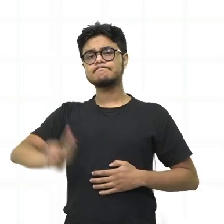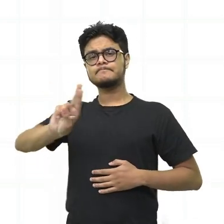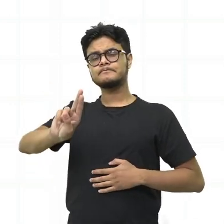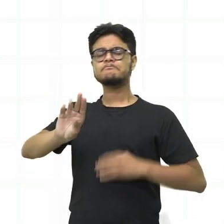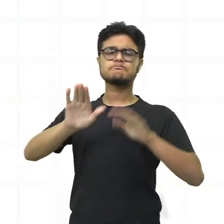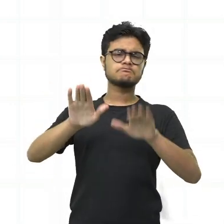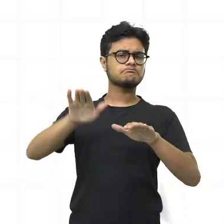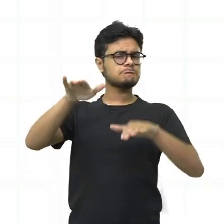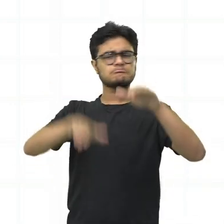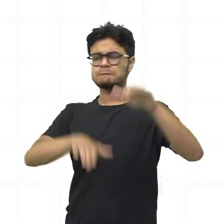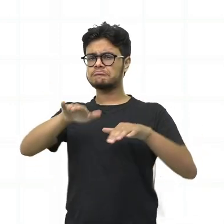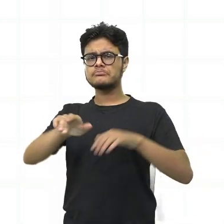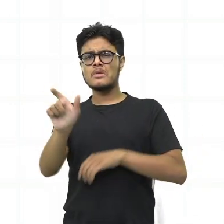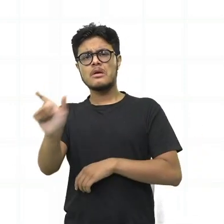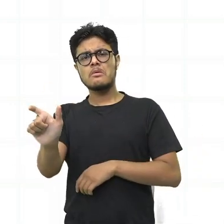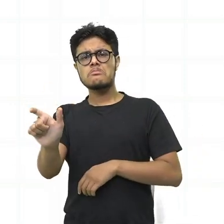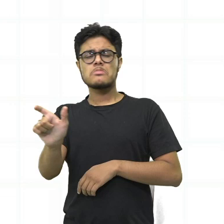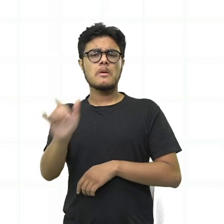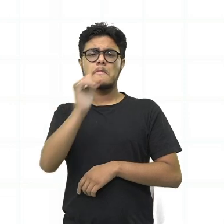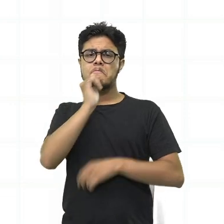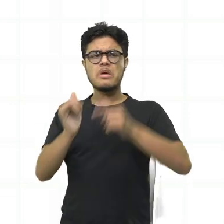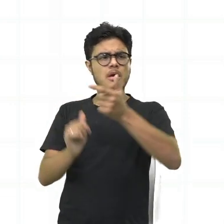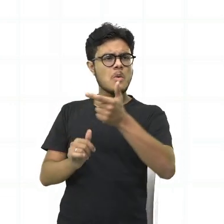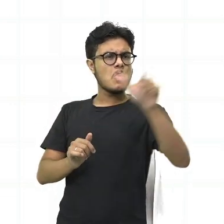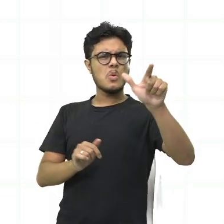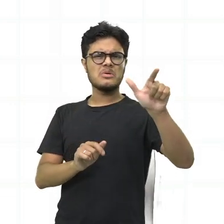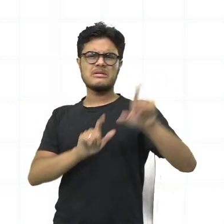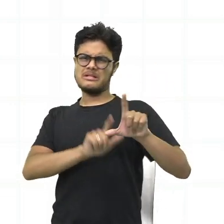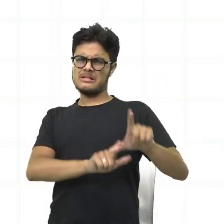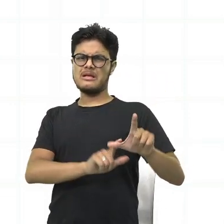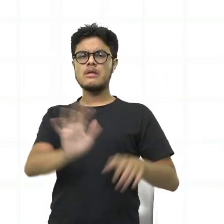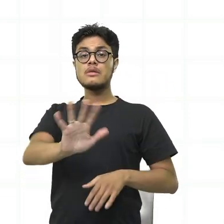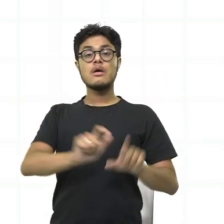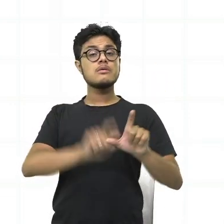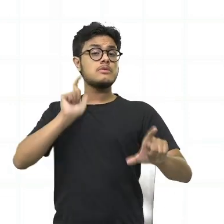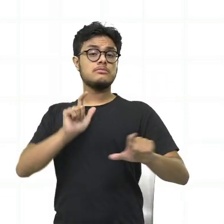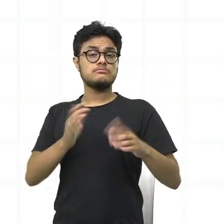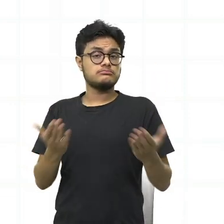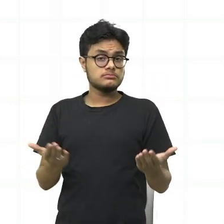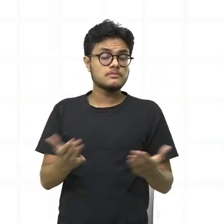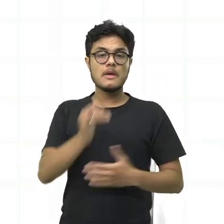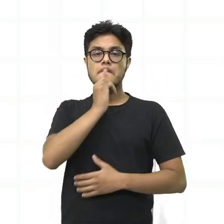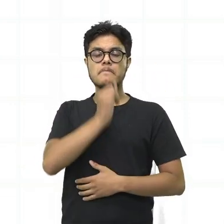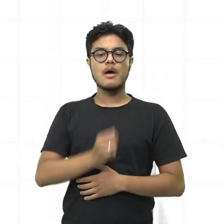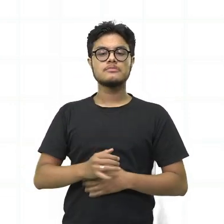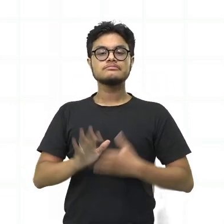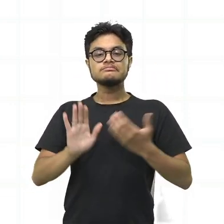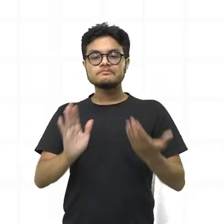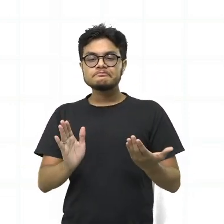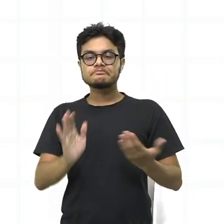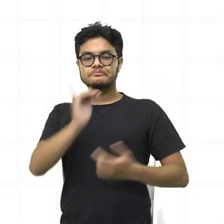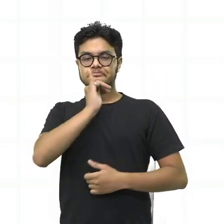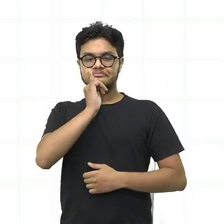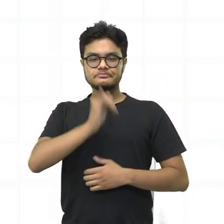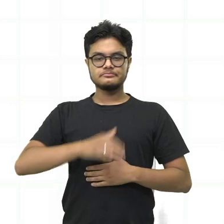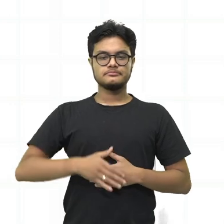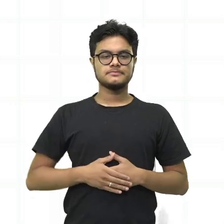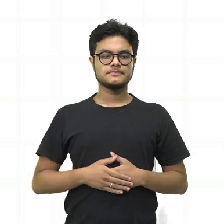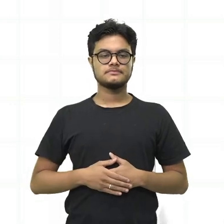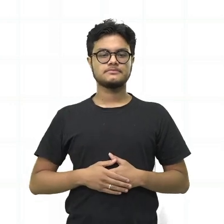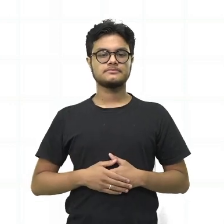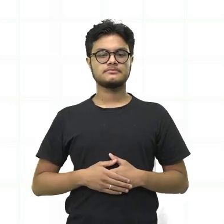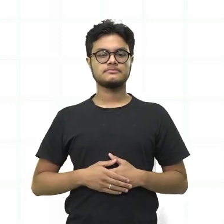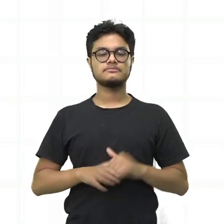que depende da existência de outro ser, tá? Nesse caso, o pensamento apresenta sua existência